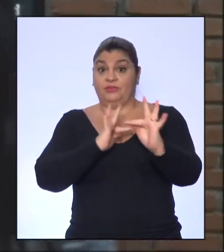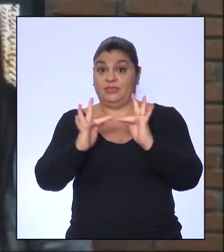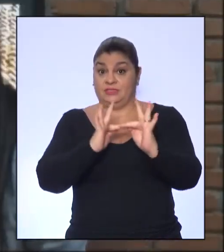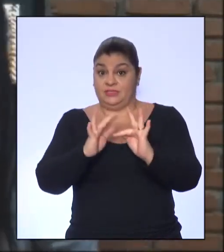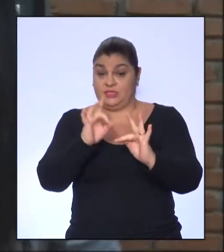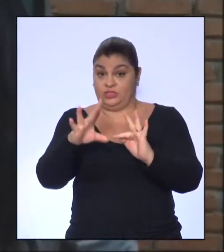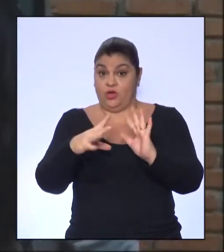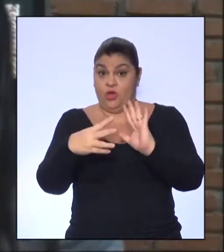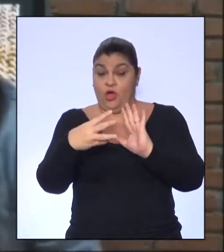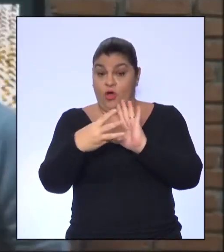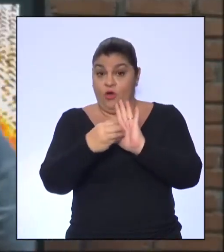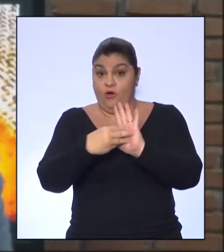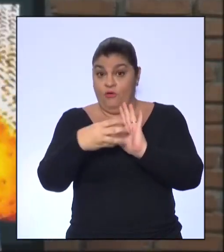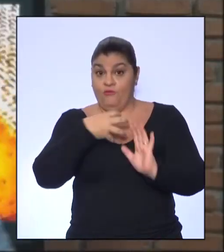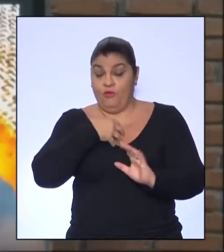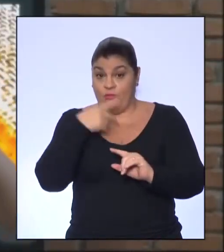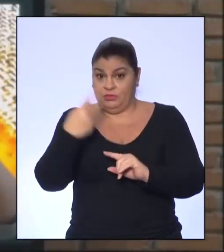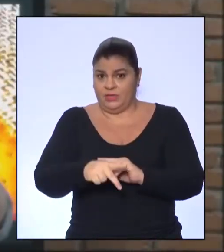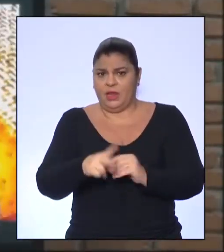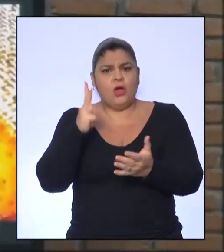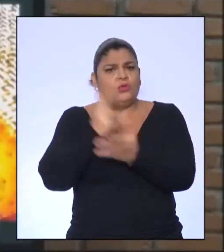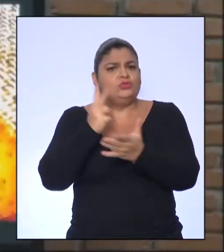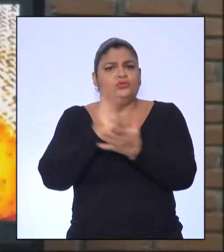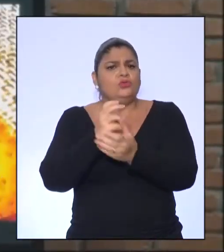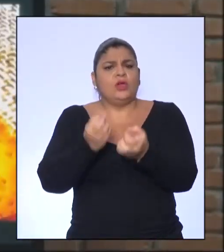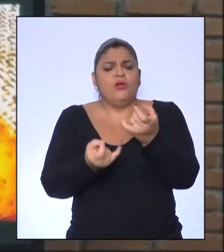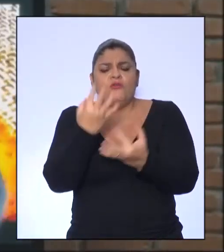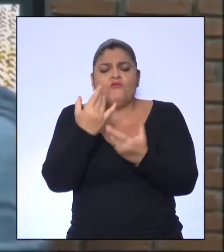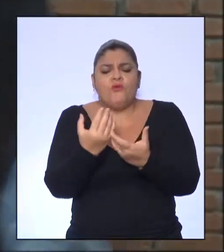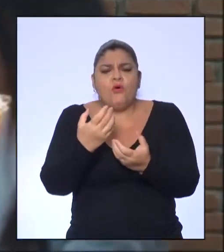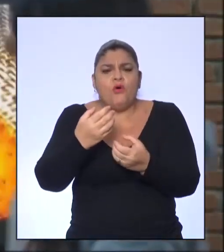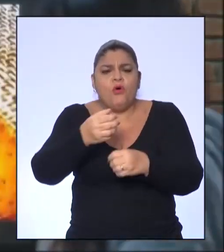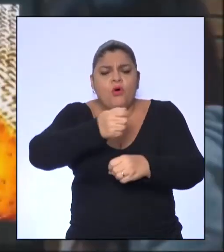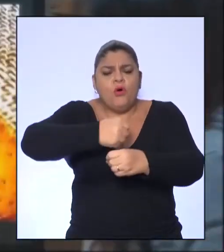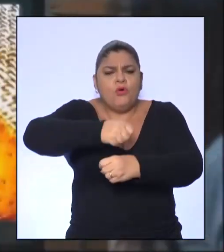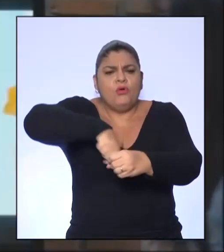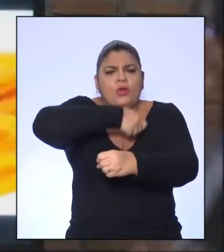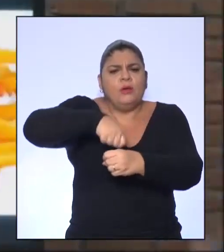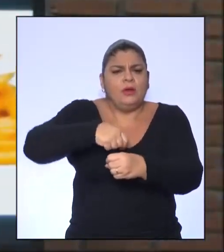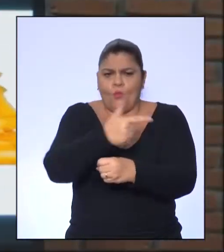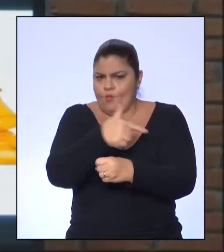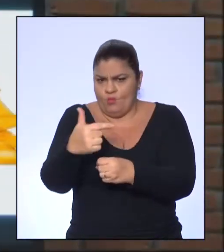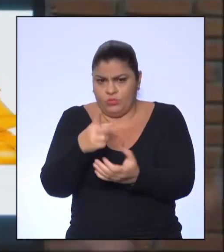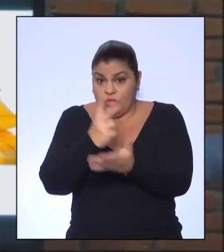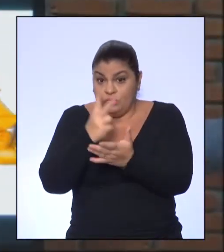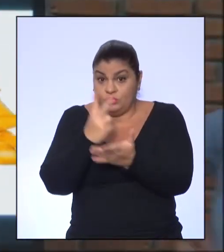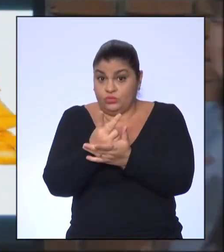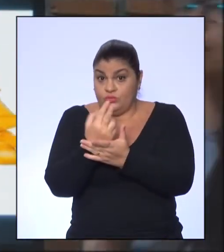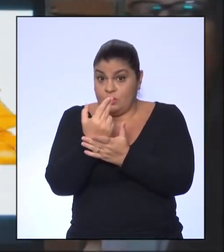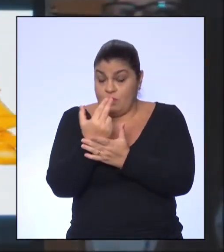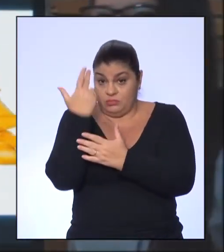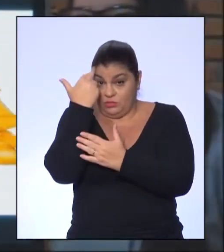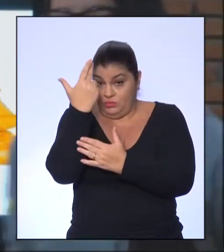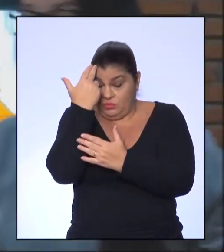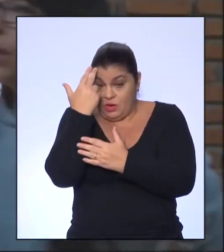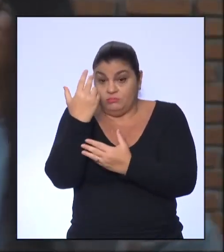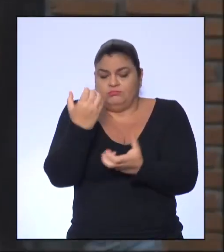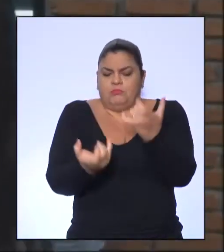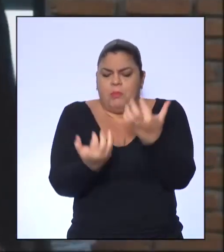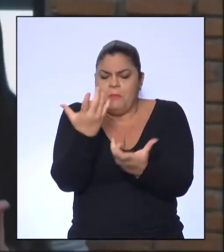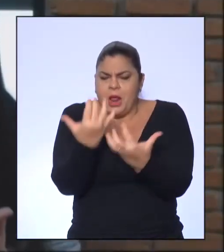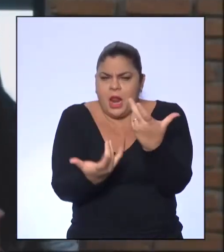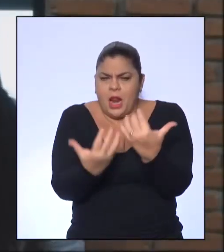continua batata crua. E aí, ela frita essa batata. Quando ela frita essa